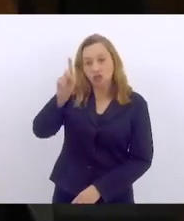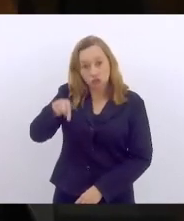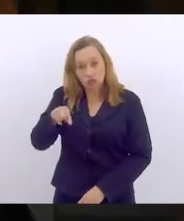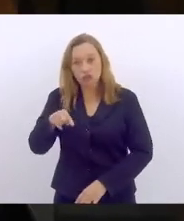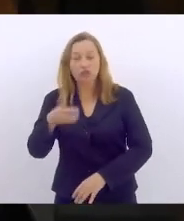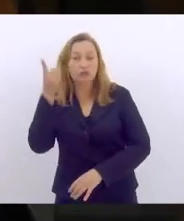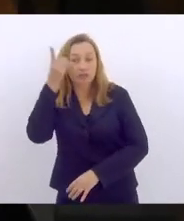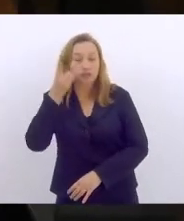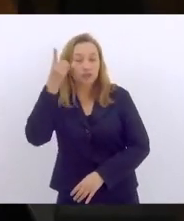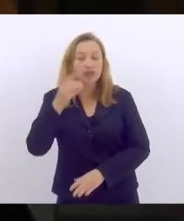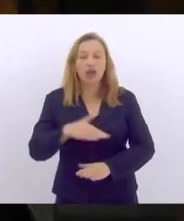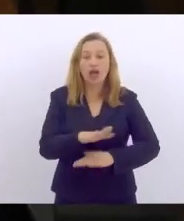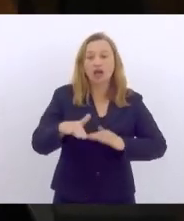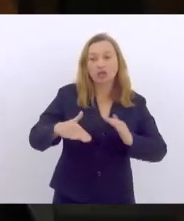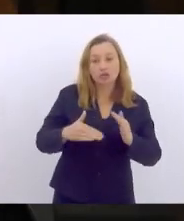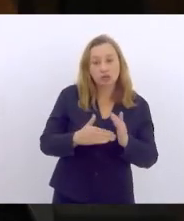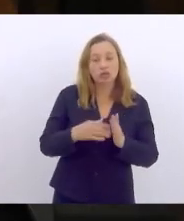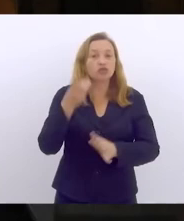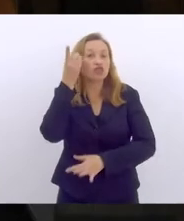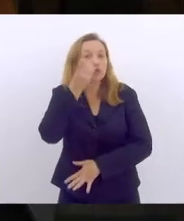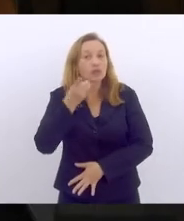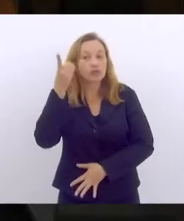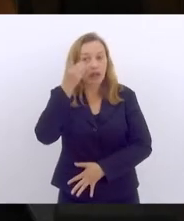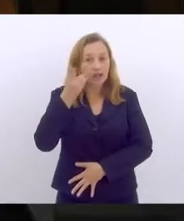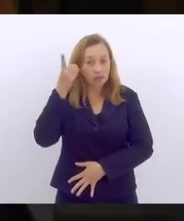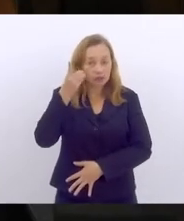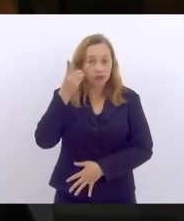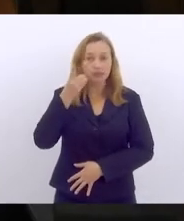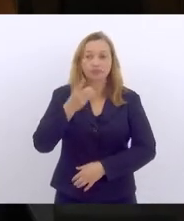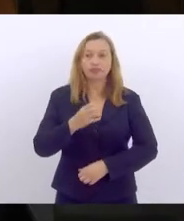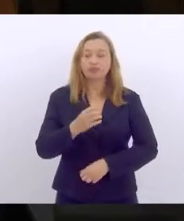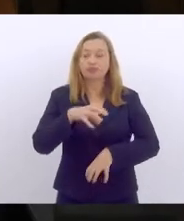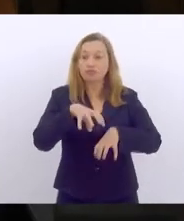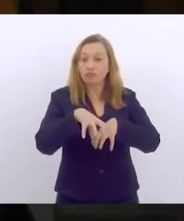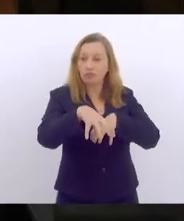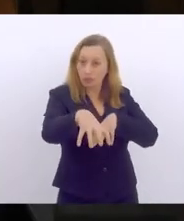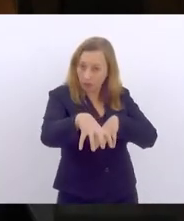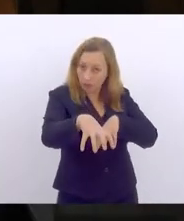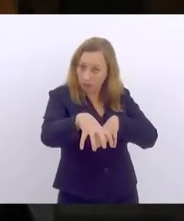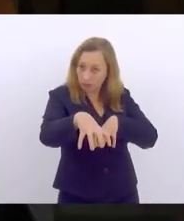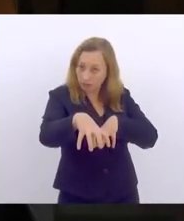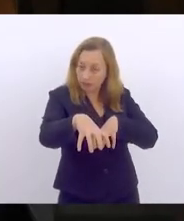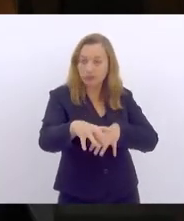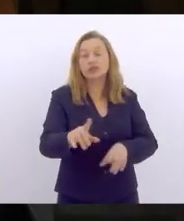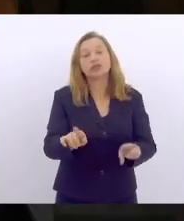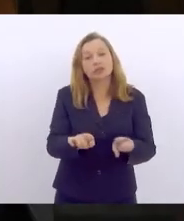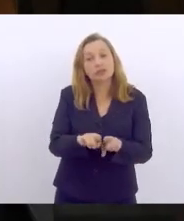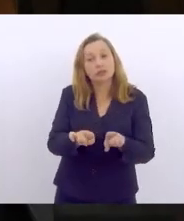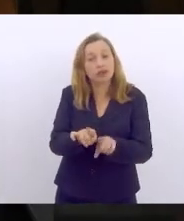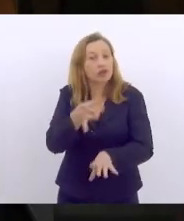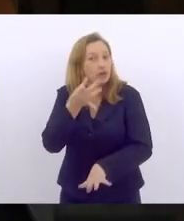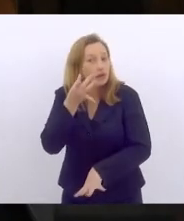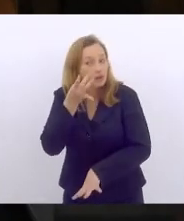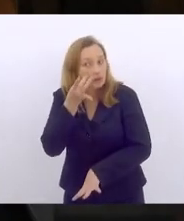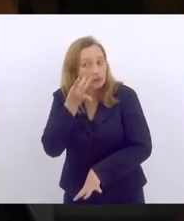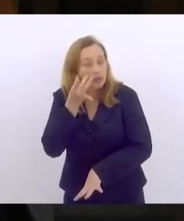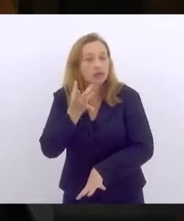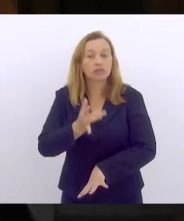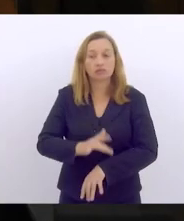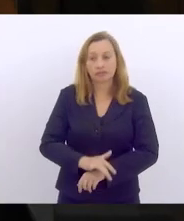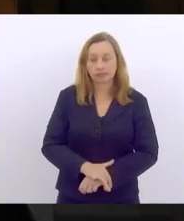senhoras e senhores deputados que nos acompanham presencialmente ou de